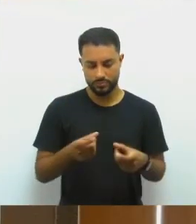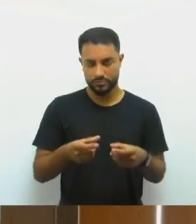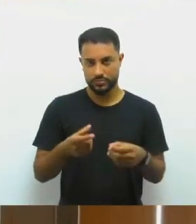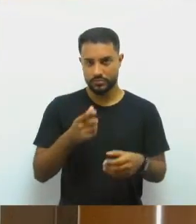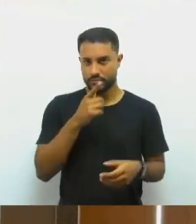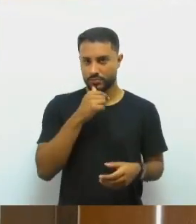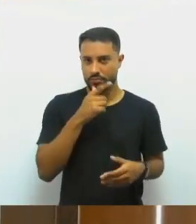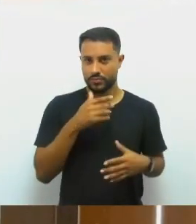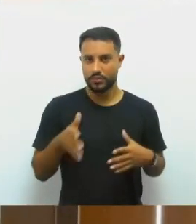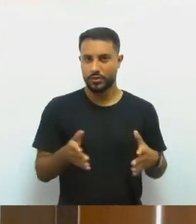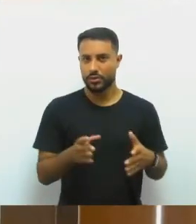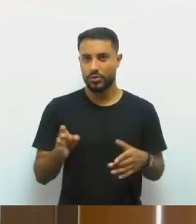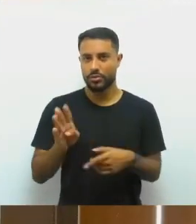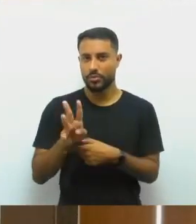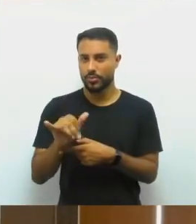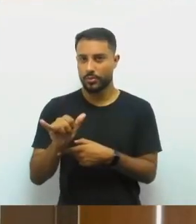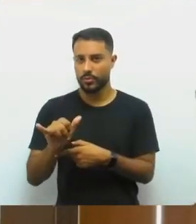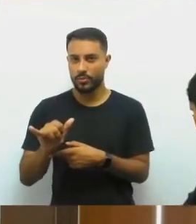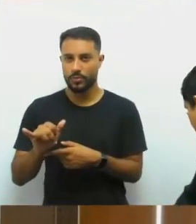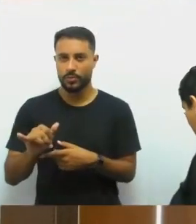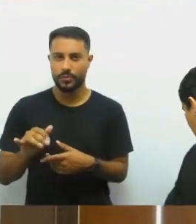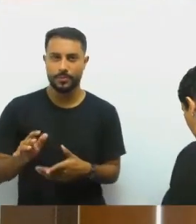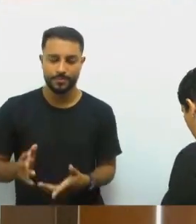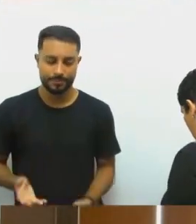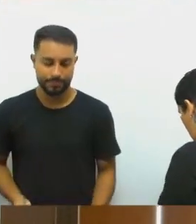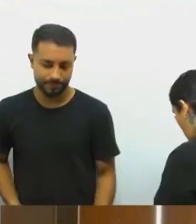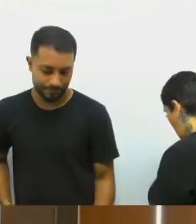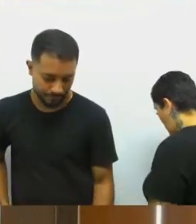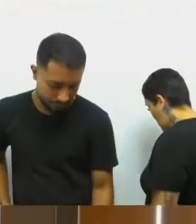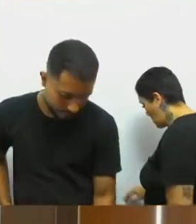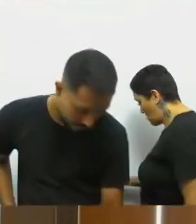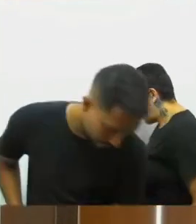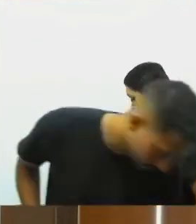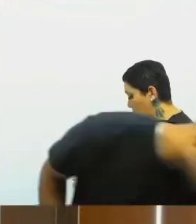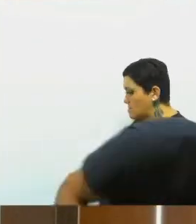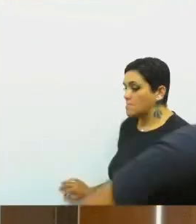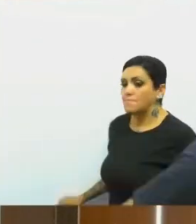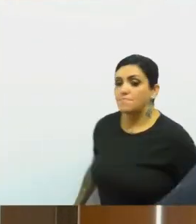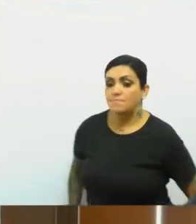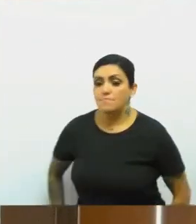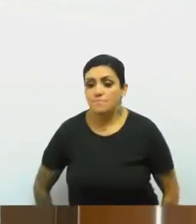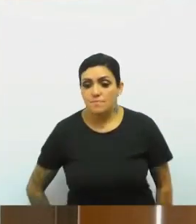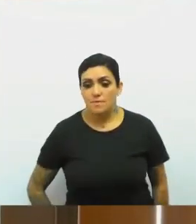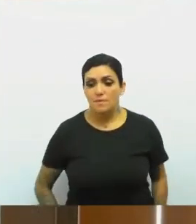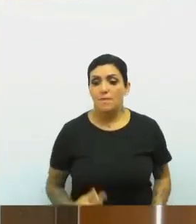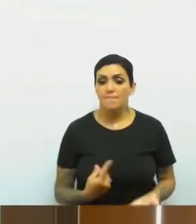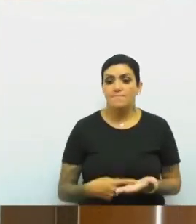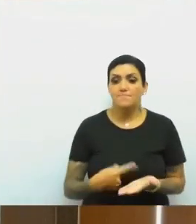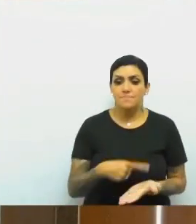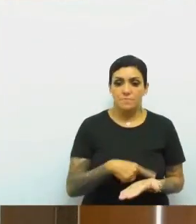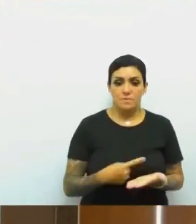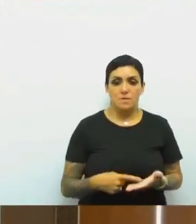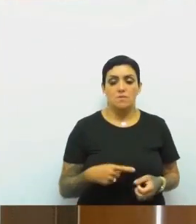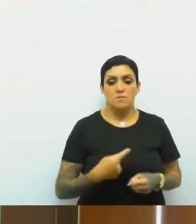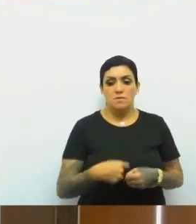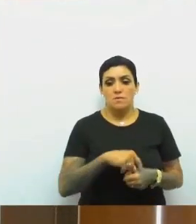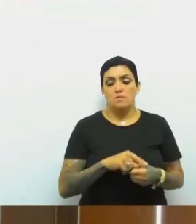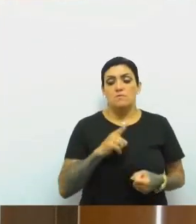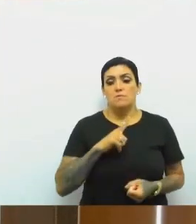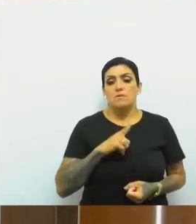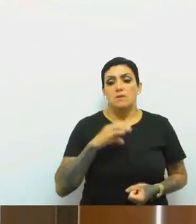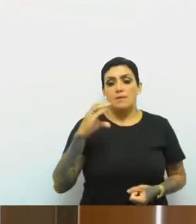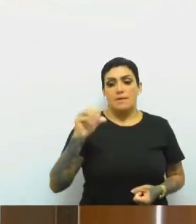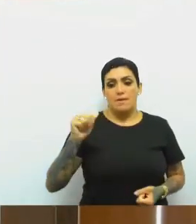Eu acho que nós temos bairros aqui com uma capacidade de captação de água muito boa, Caputera é um